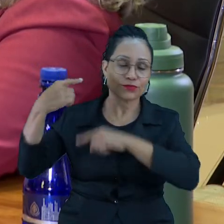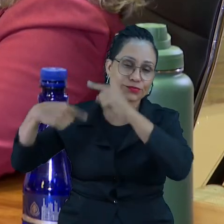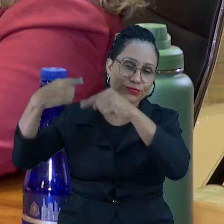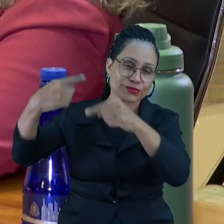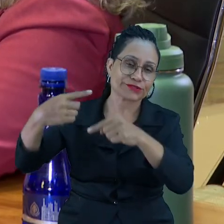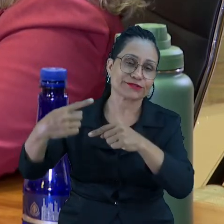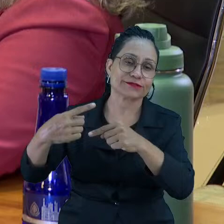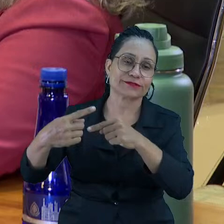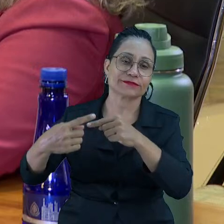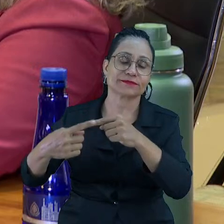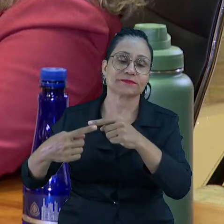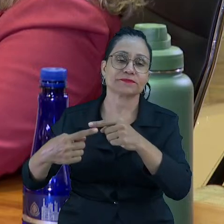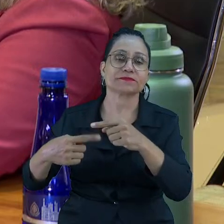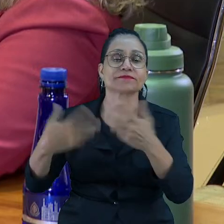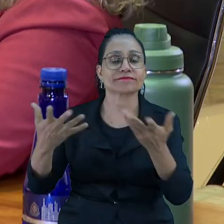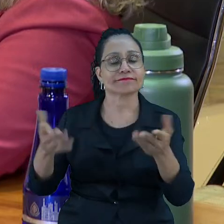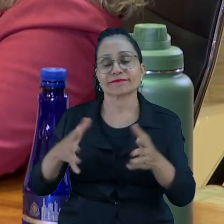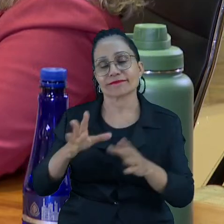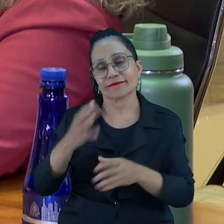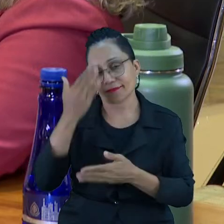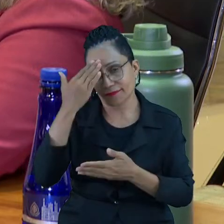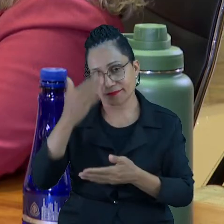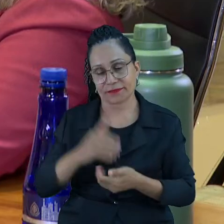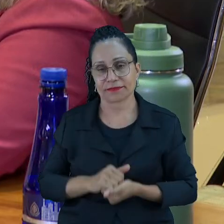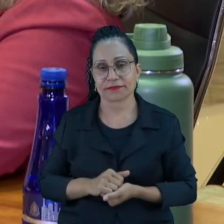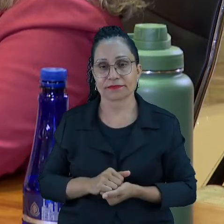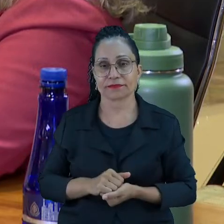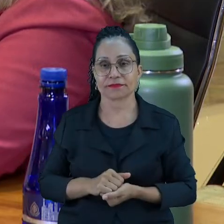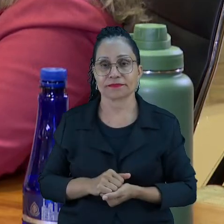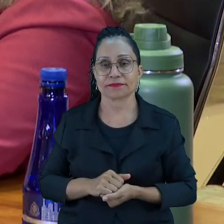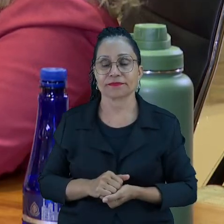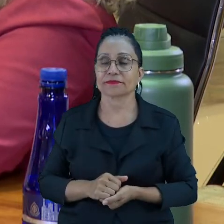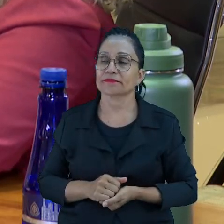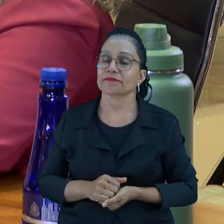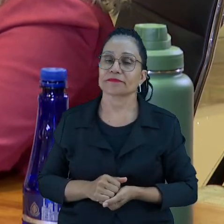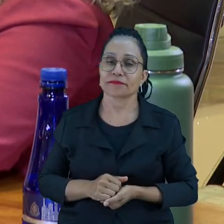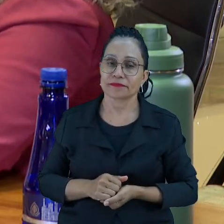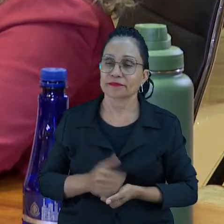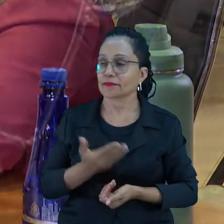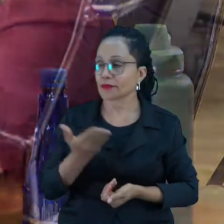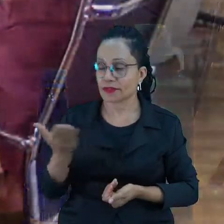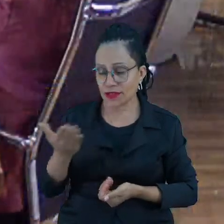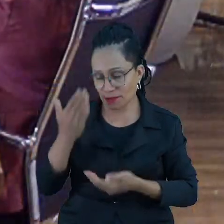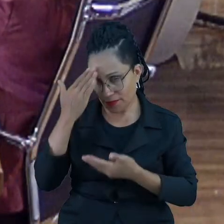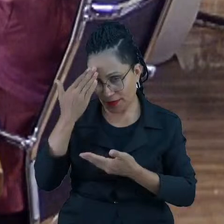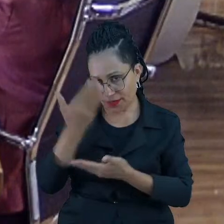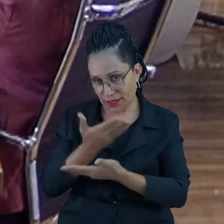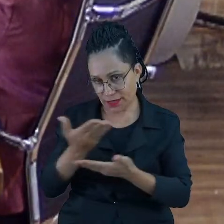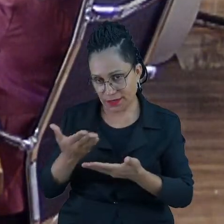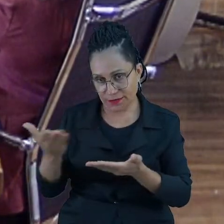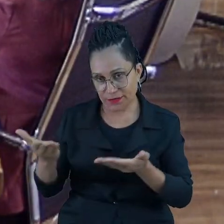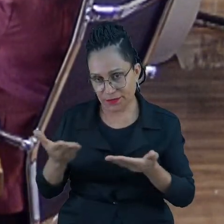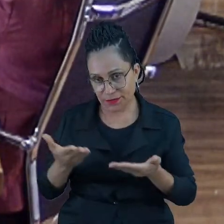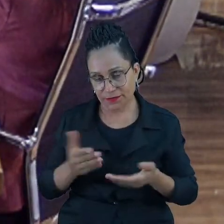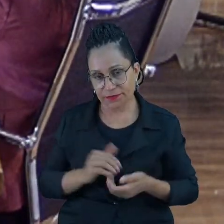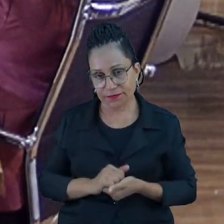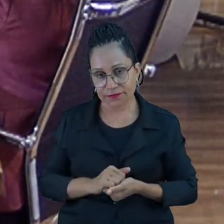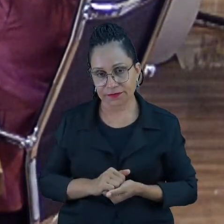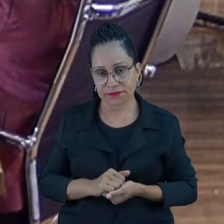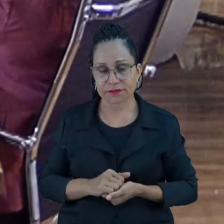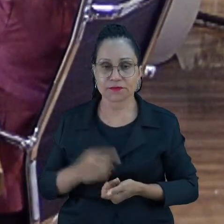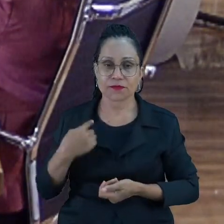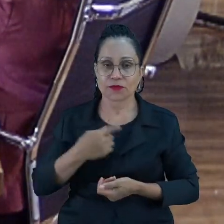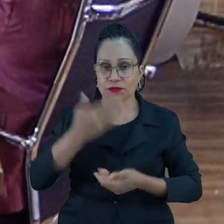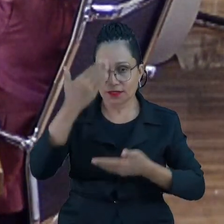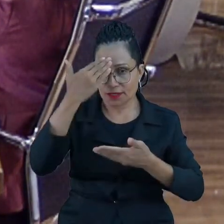Então, é isso. Obrigado. Obrigada, Fernando, Ana Carolina. Muito obrigada pelo convite. Nós que